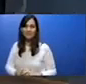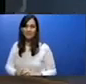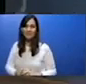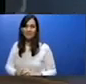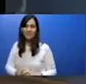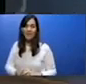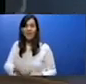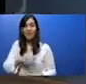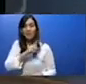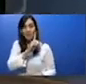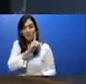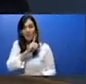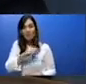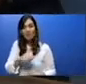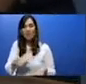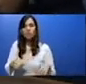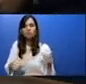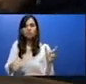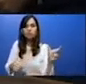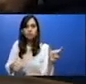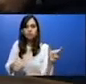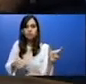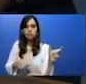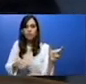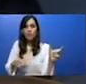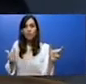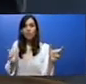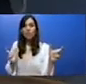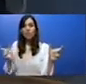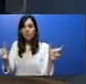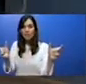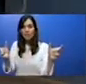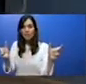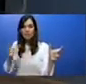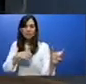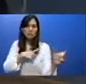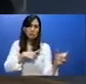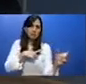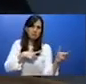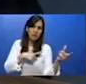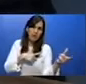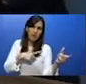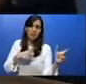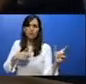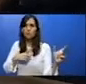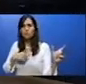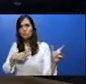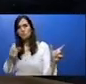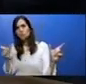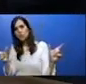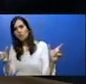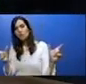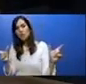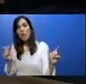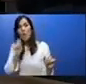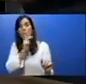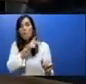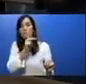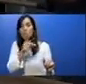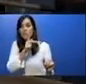Letrinha D. Contem ou contém? O professor quer que seus